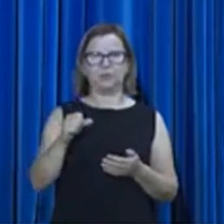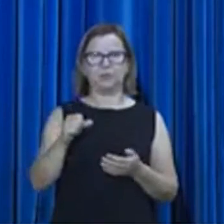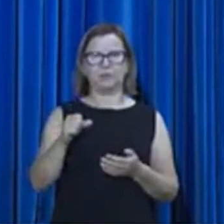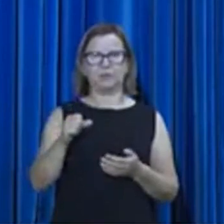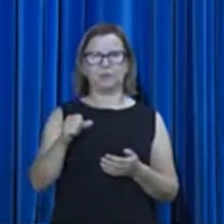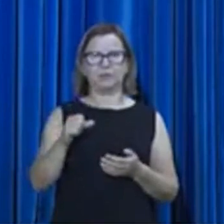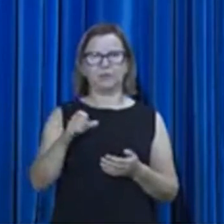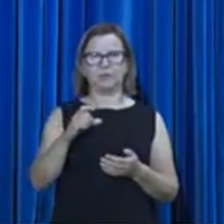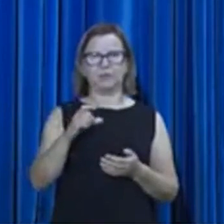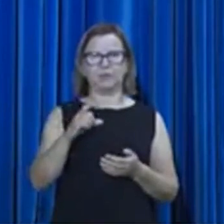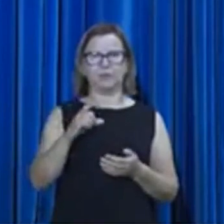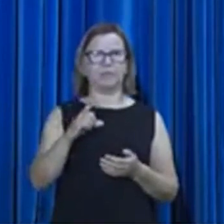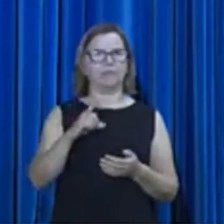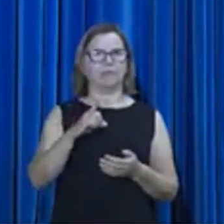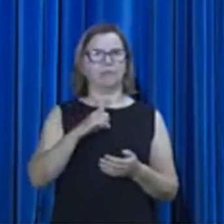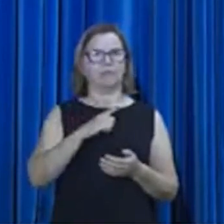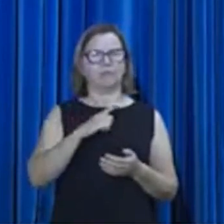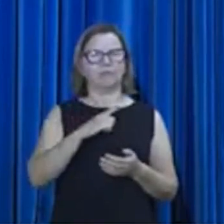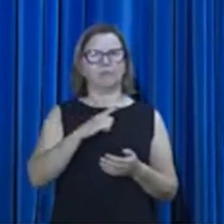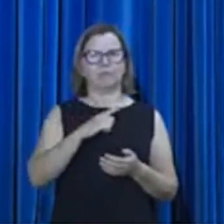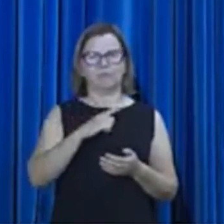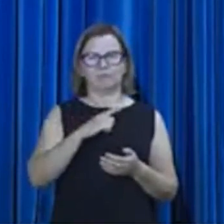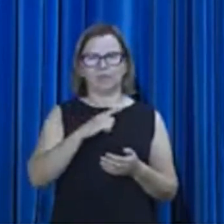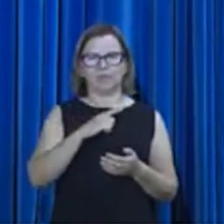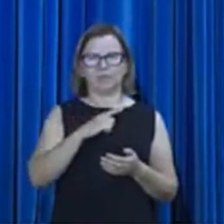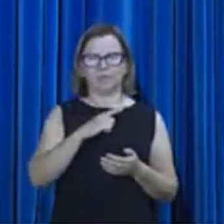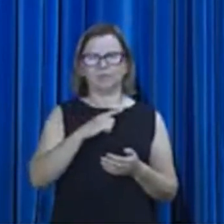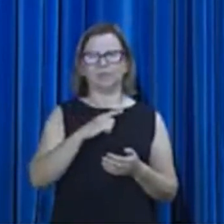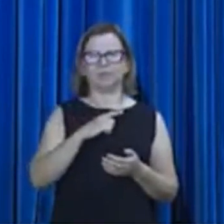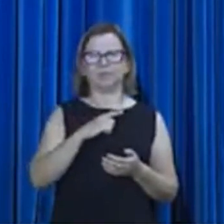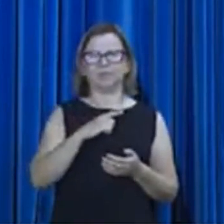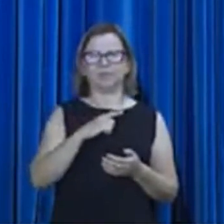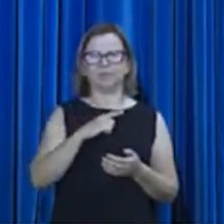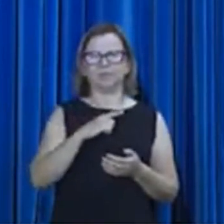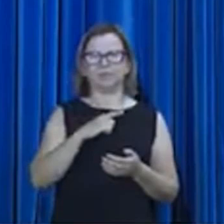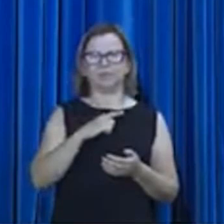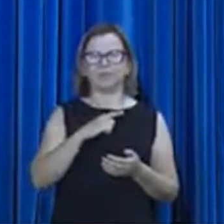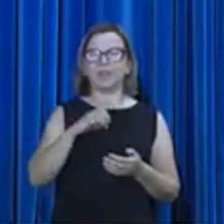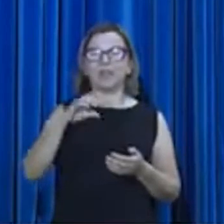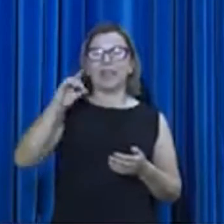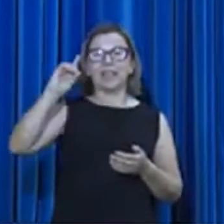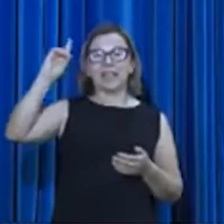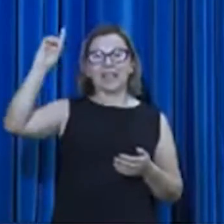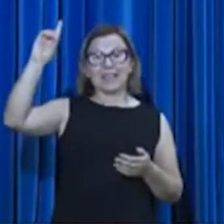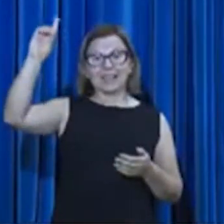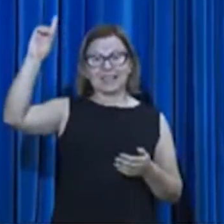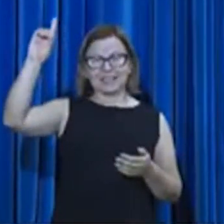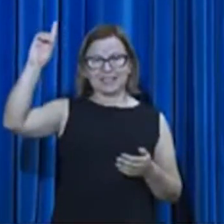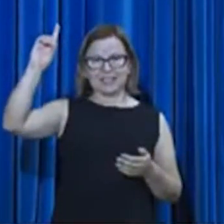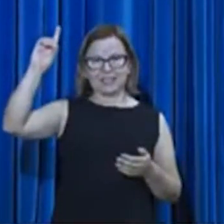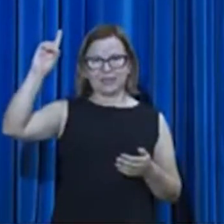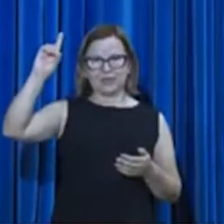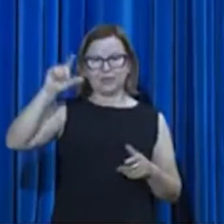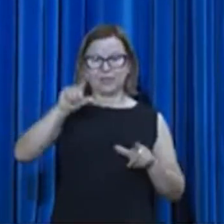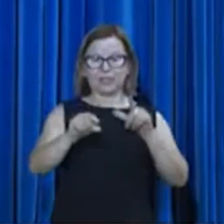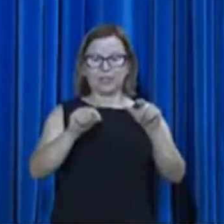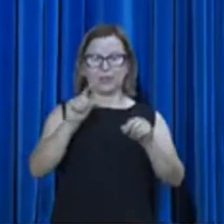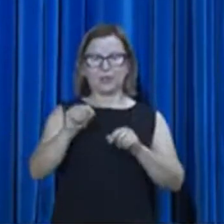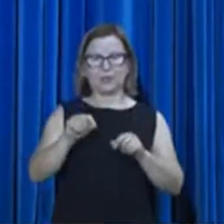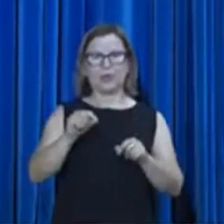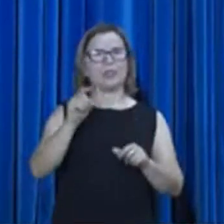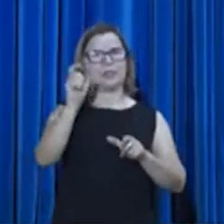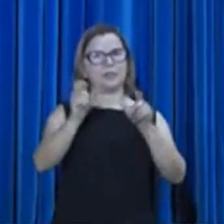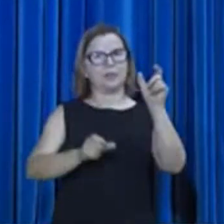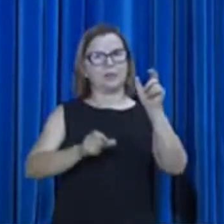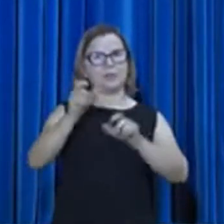própria sociedade. Deus levantando o remanescente, pessoas cujo coração estavam